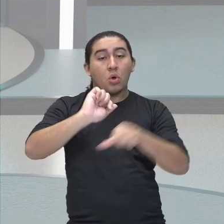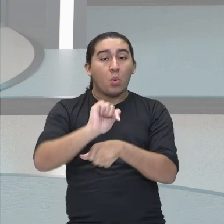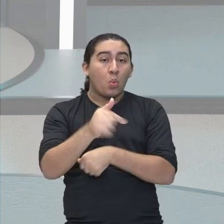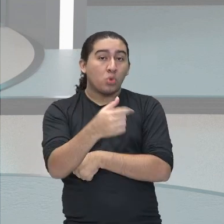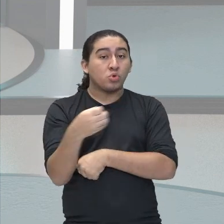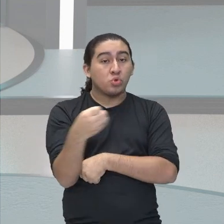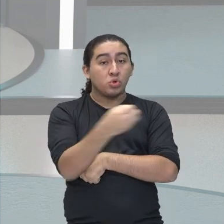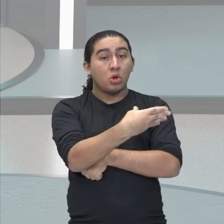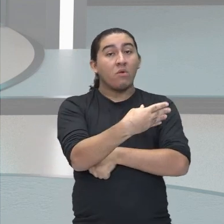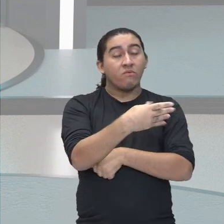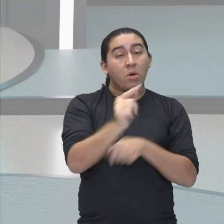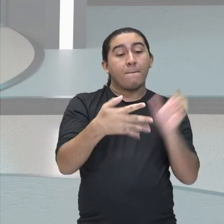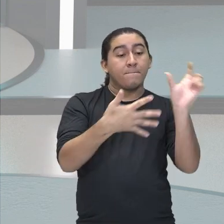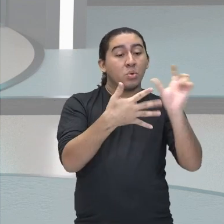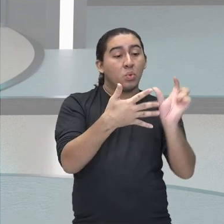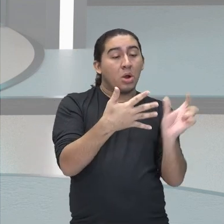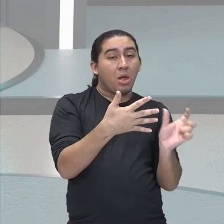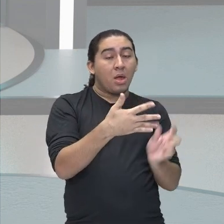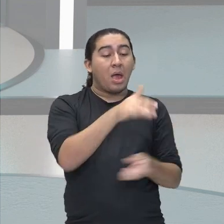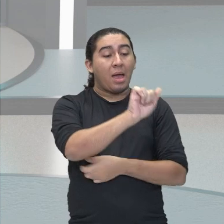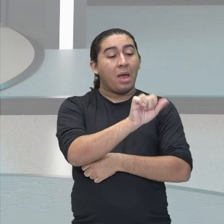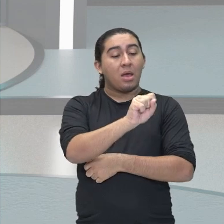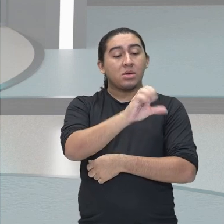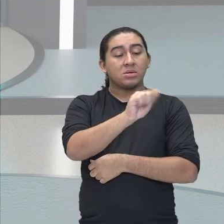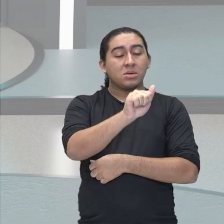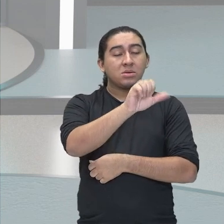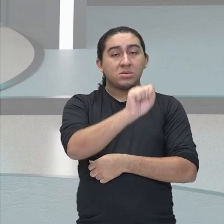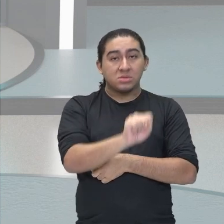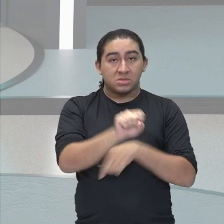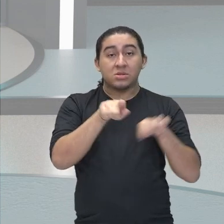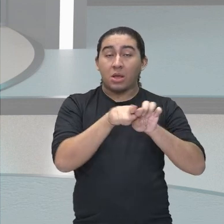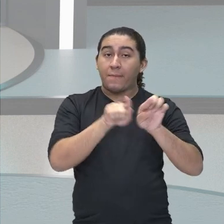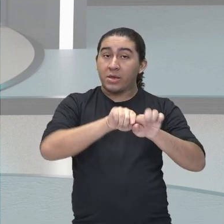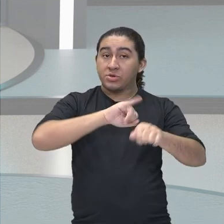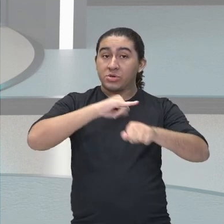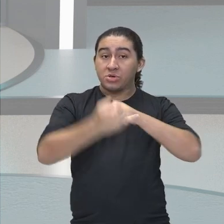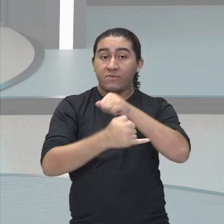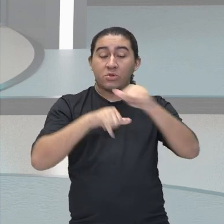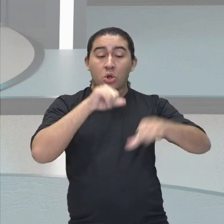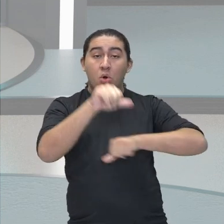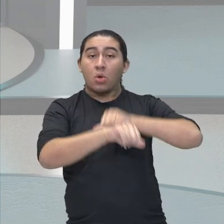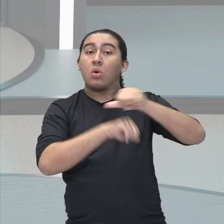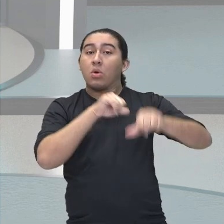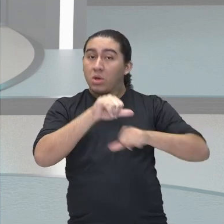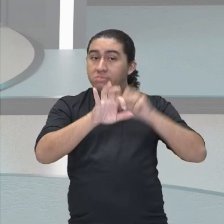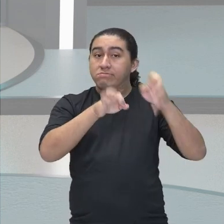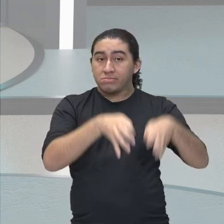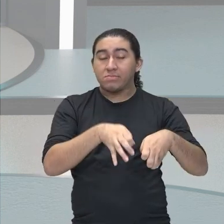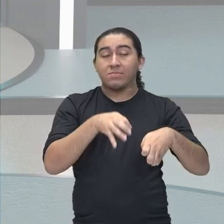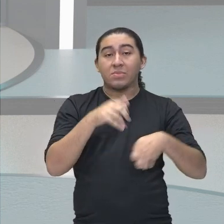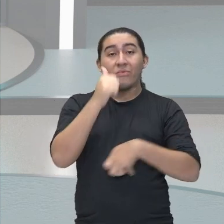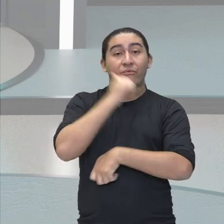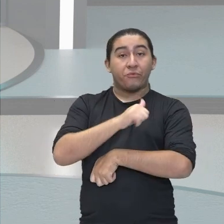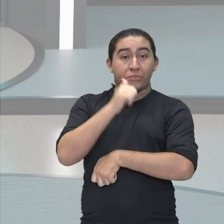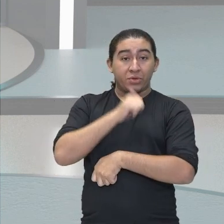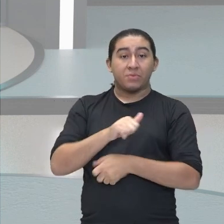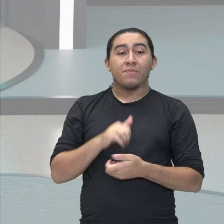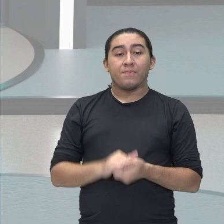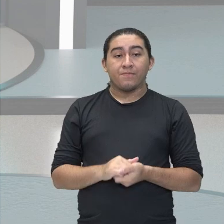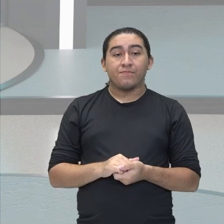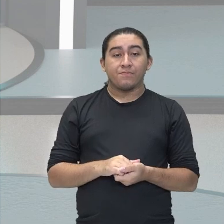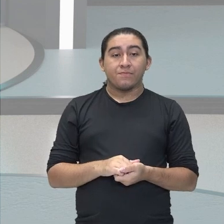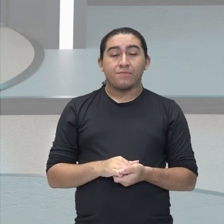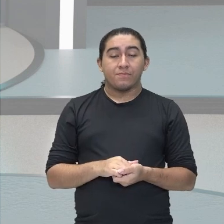o plural, fica asas e adjetivo também. Vai para o plural feminino. Então,